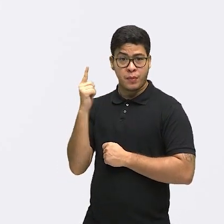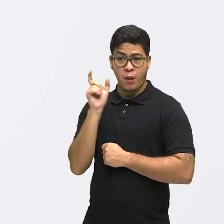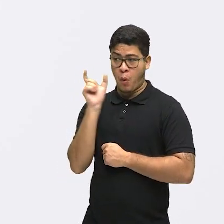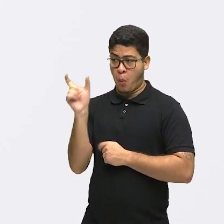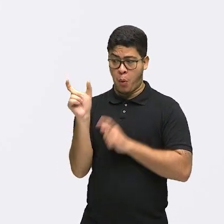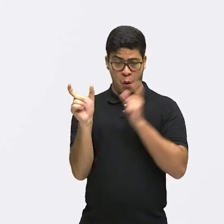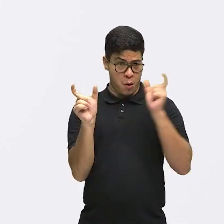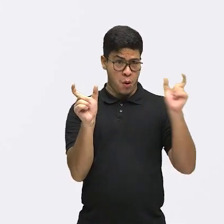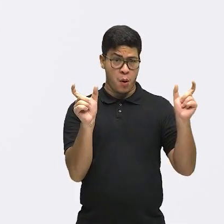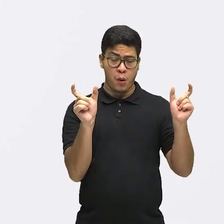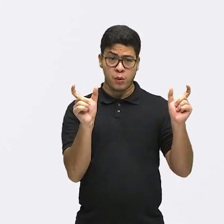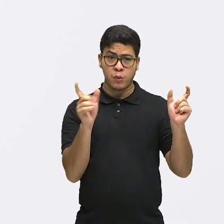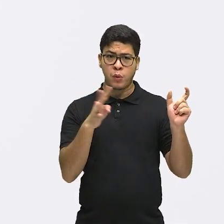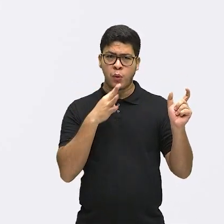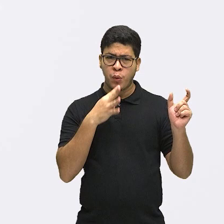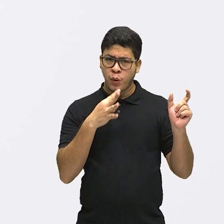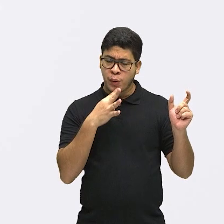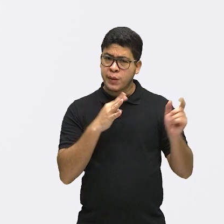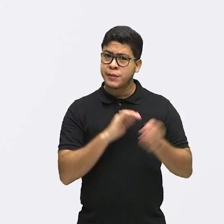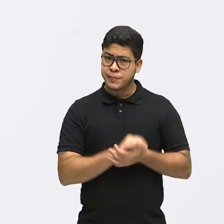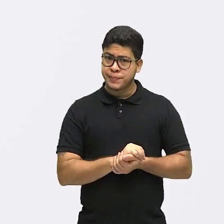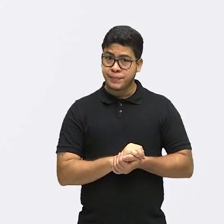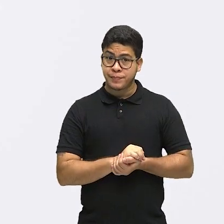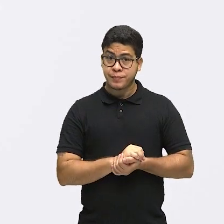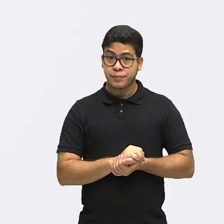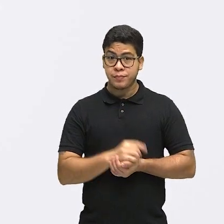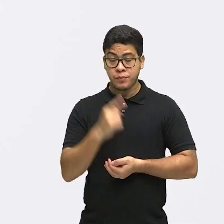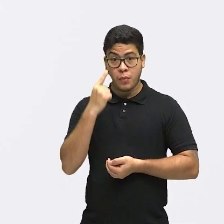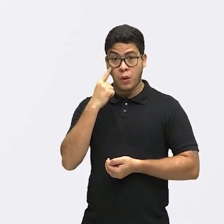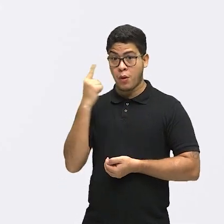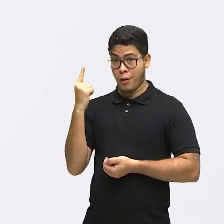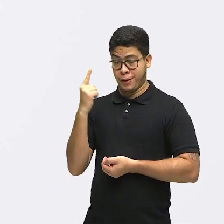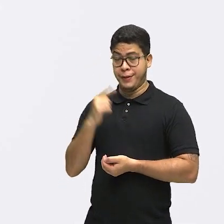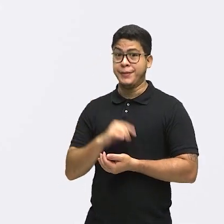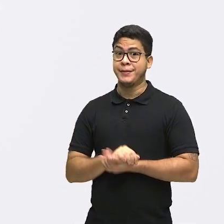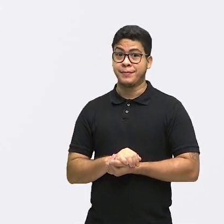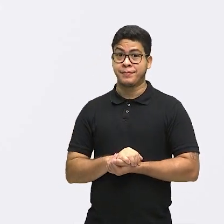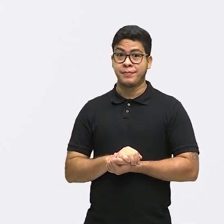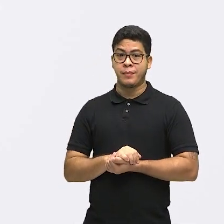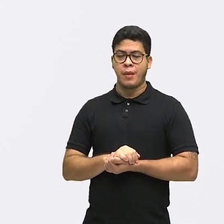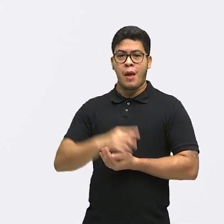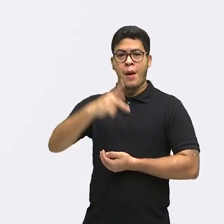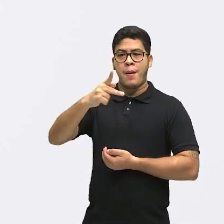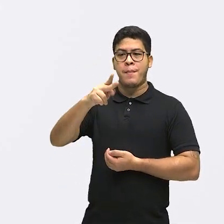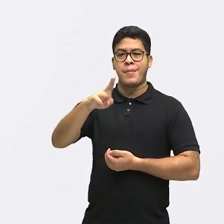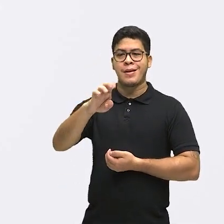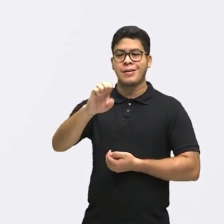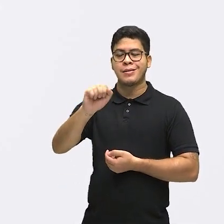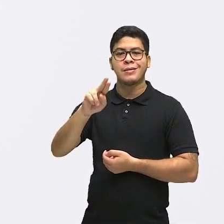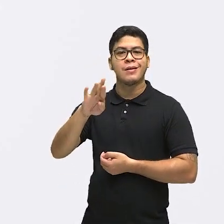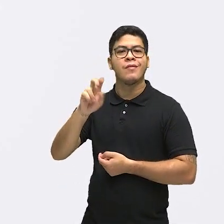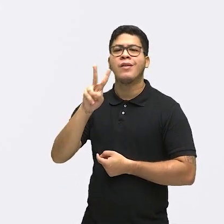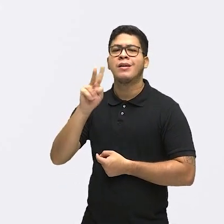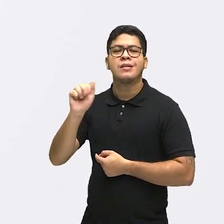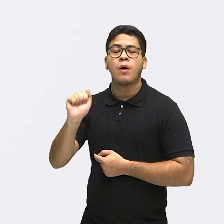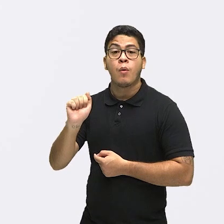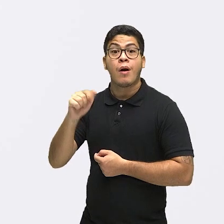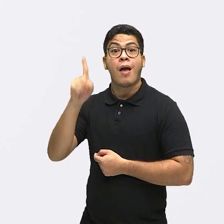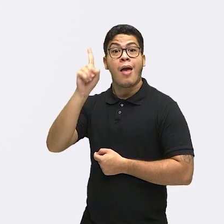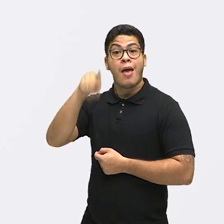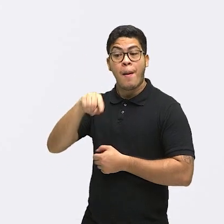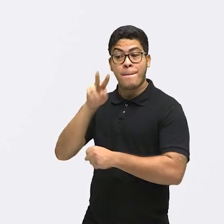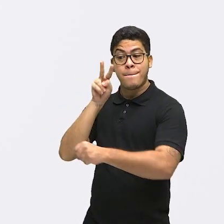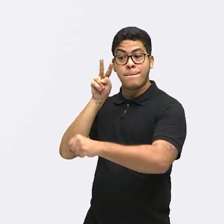e preservação? Olha só, trouxe na cartela para vocês. Preservação. Proteção